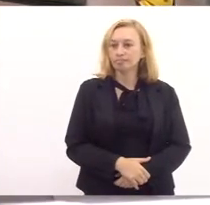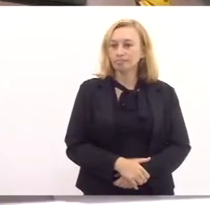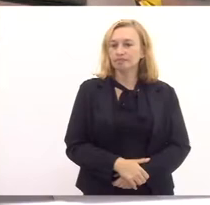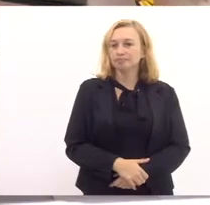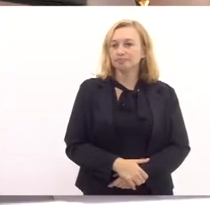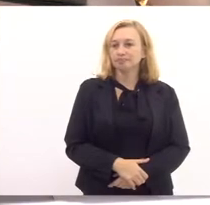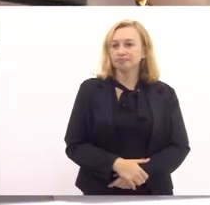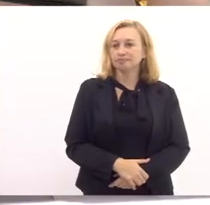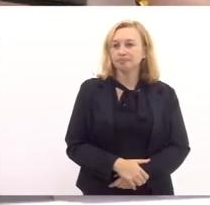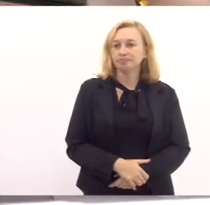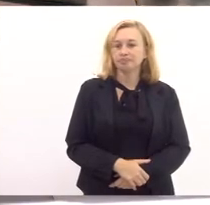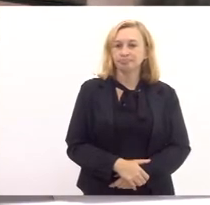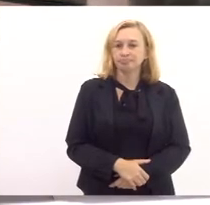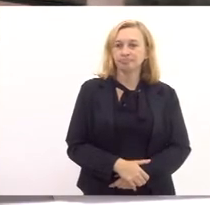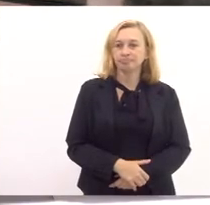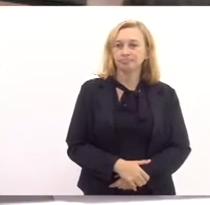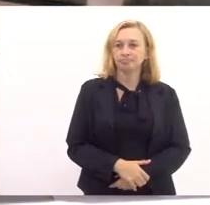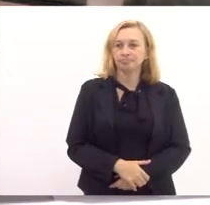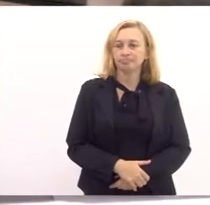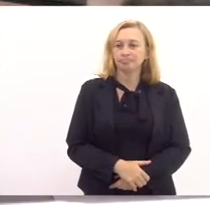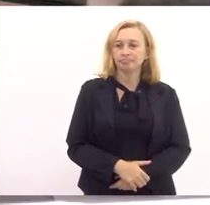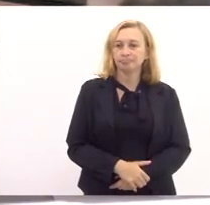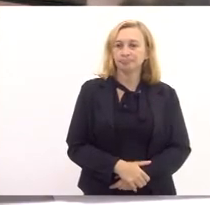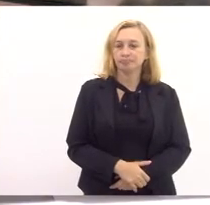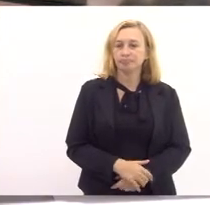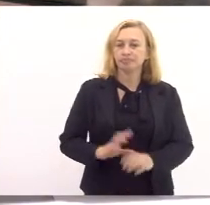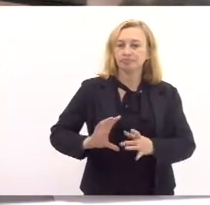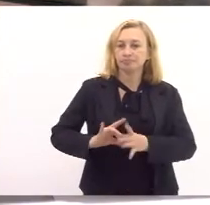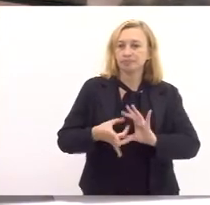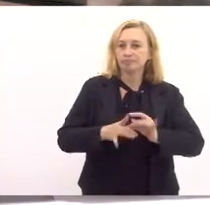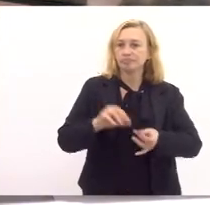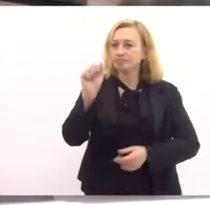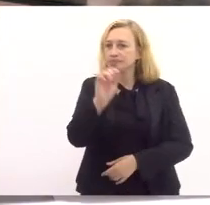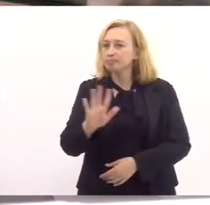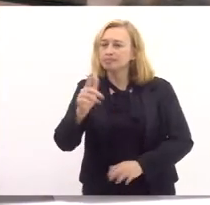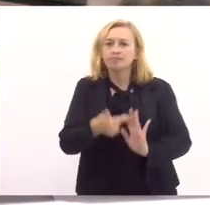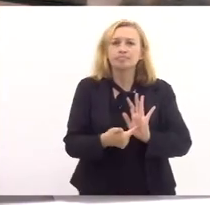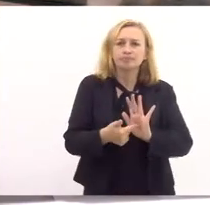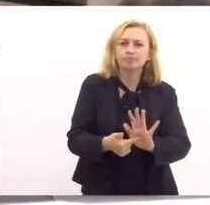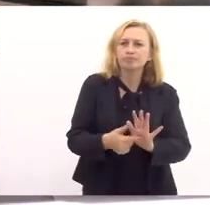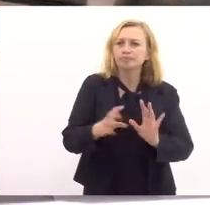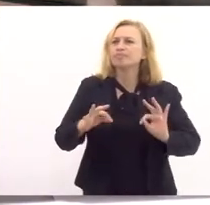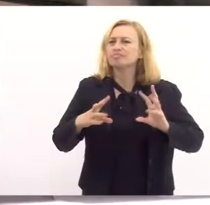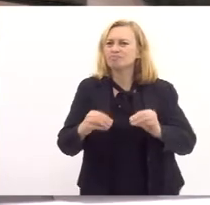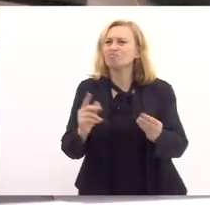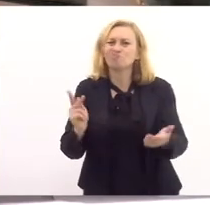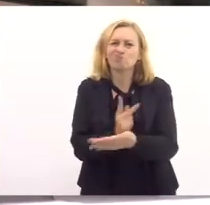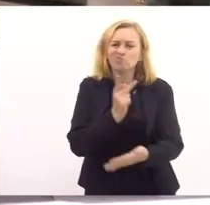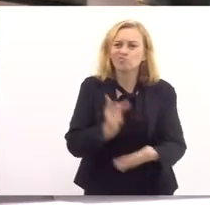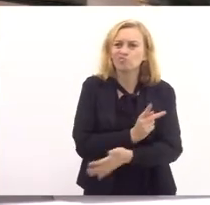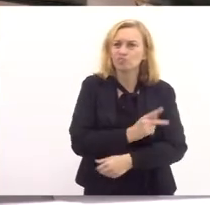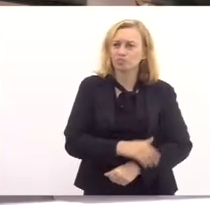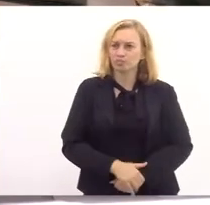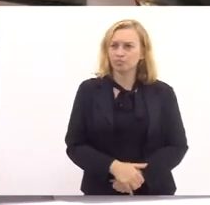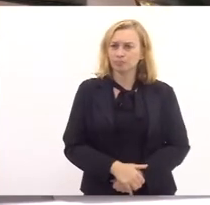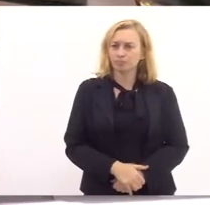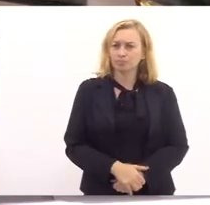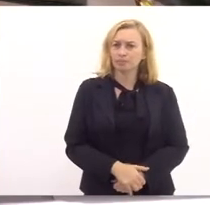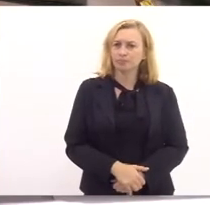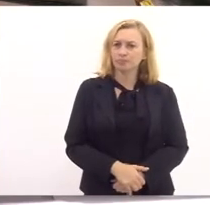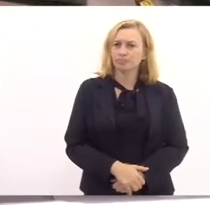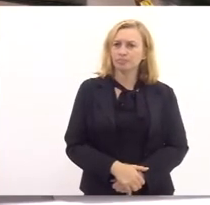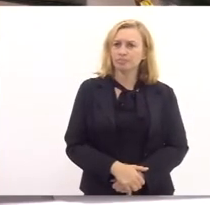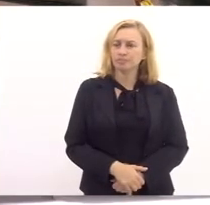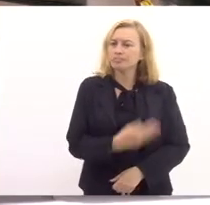Mas tudo isso leva para o contexto geral, mostrando que está tudo errado. Porque